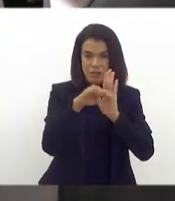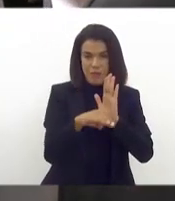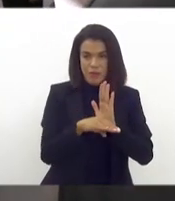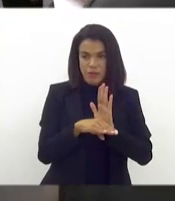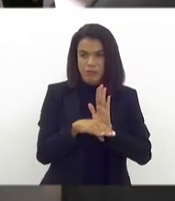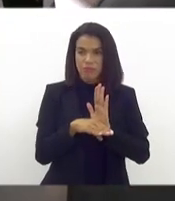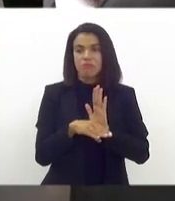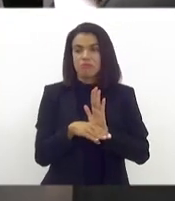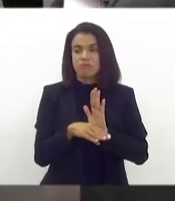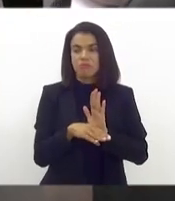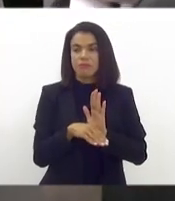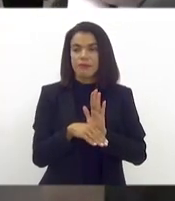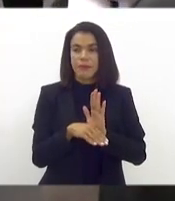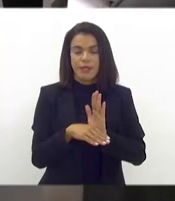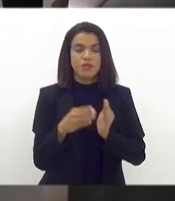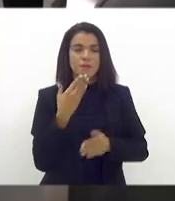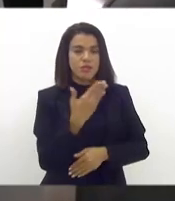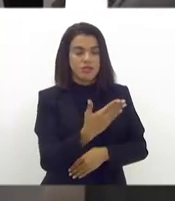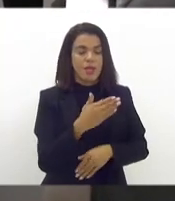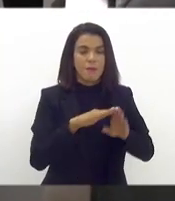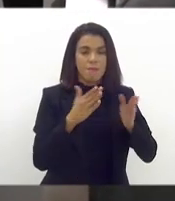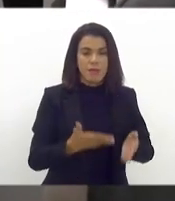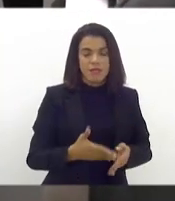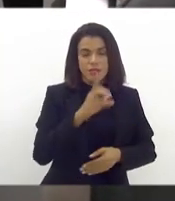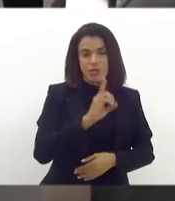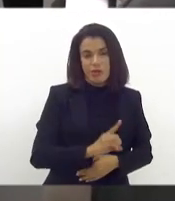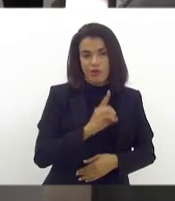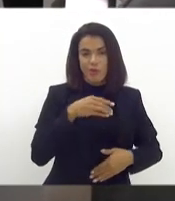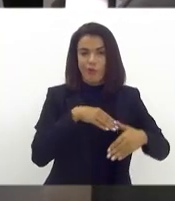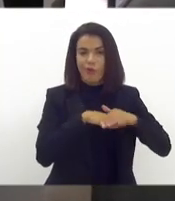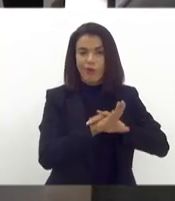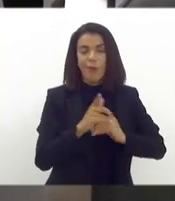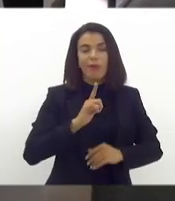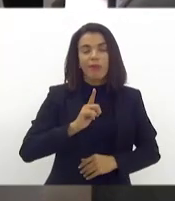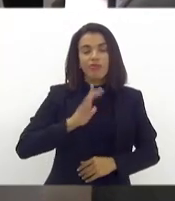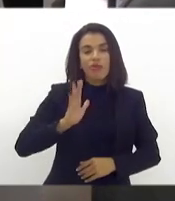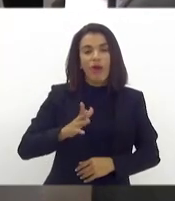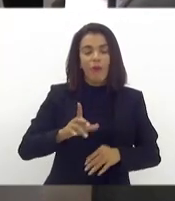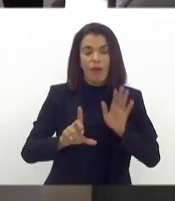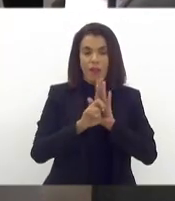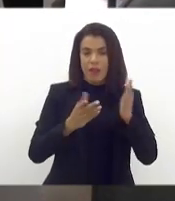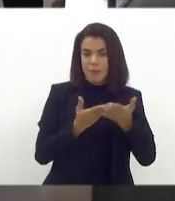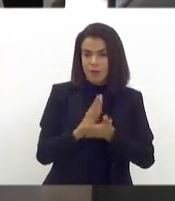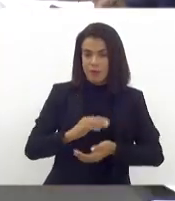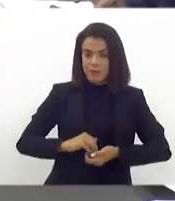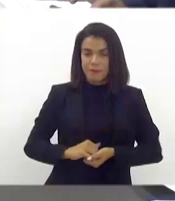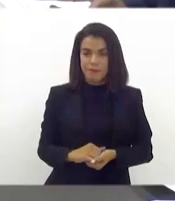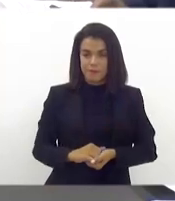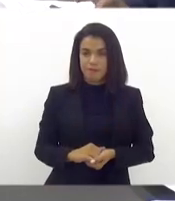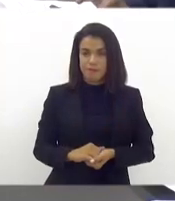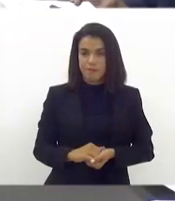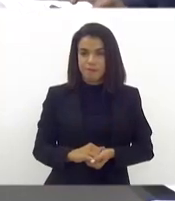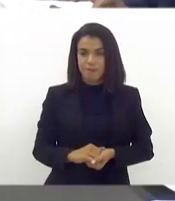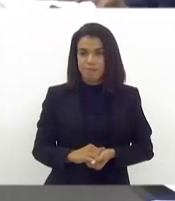pauta e já solicitei à mesa diretora o arquivamento, porque esse conteúdo já consta de outra legislação aprovada. Perfeito. Retirada de pauta a pedido do